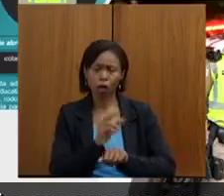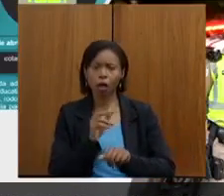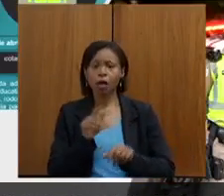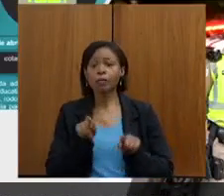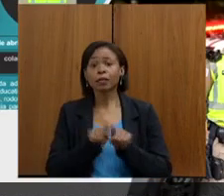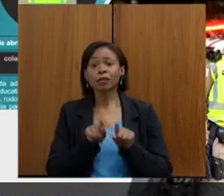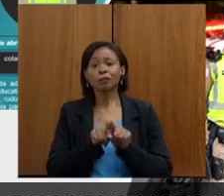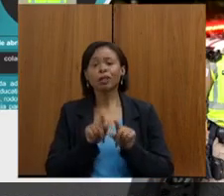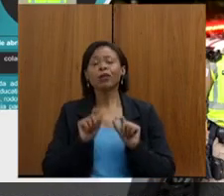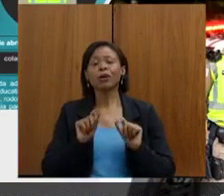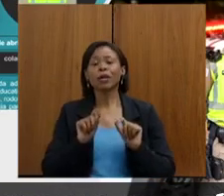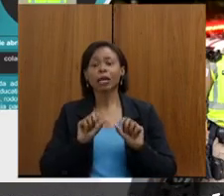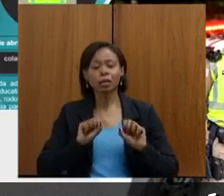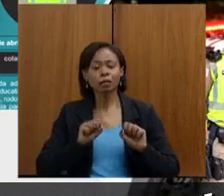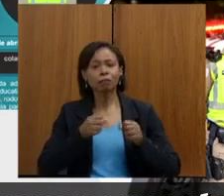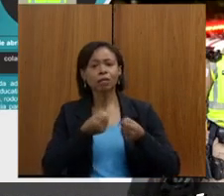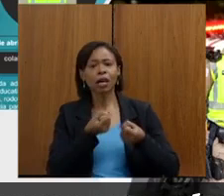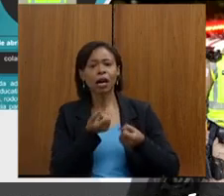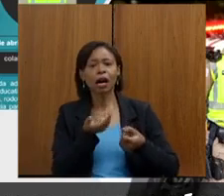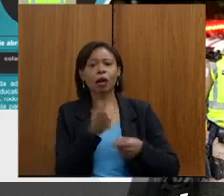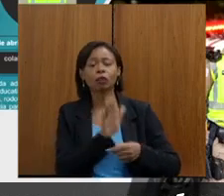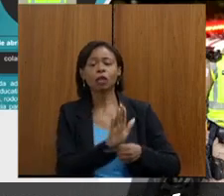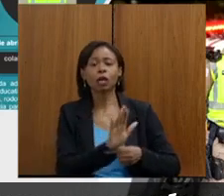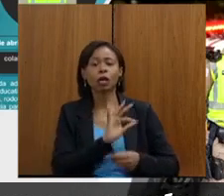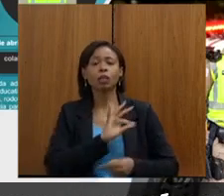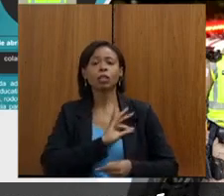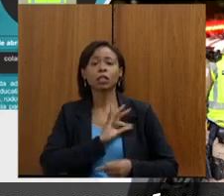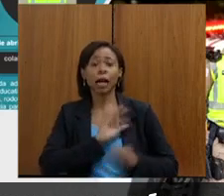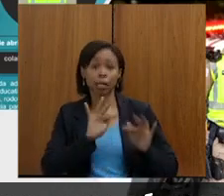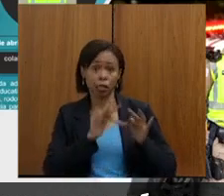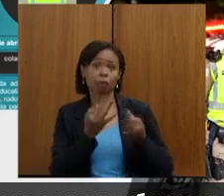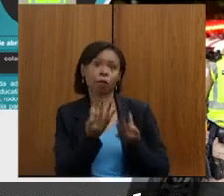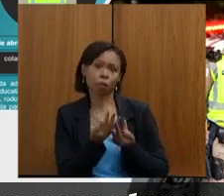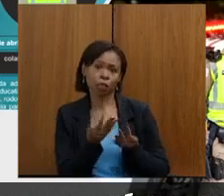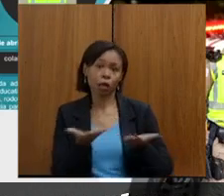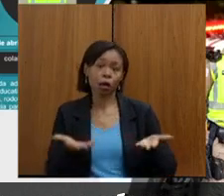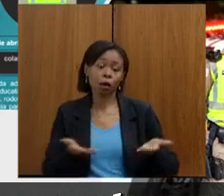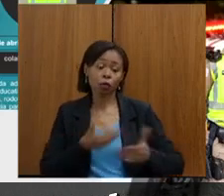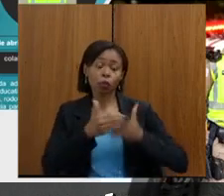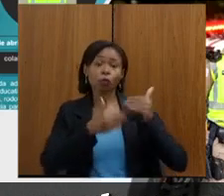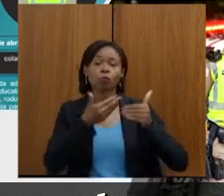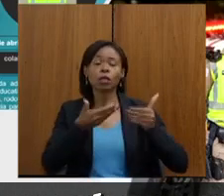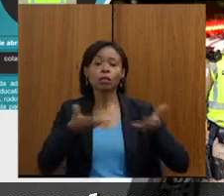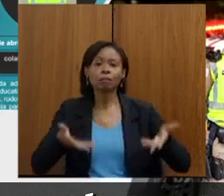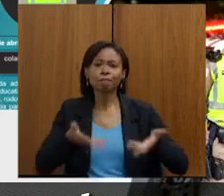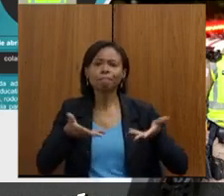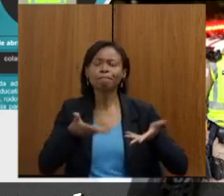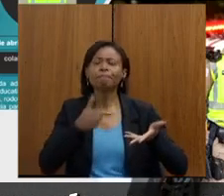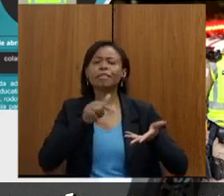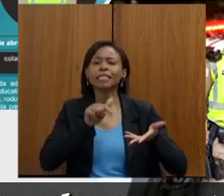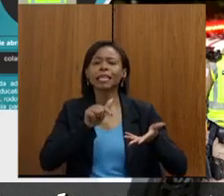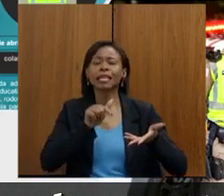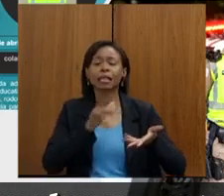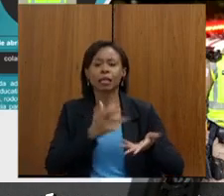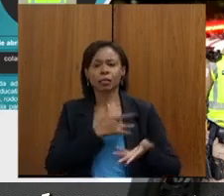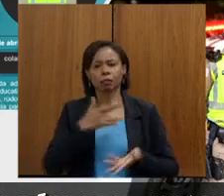fez a proteção policial militar e a sua família com ações para promoção da Saúde então não tinha nada mais caro né nada